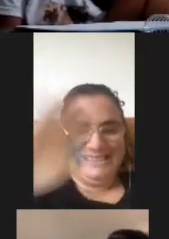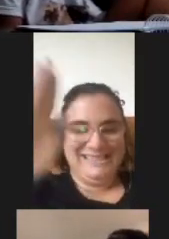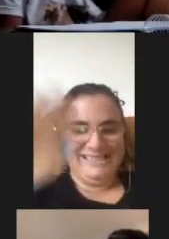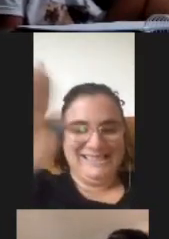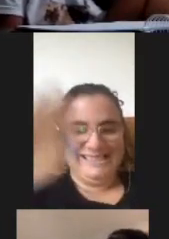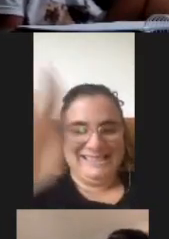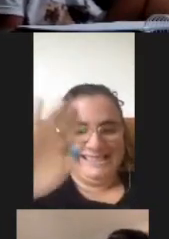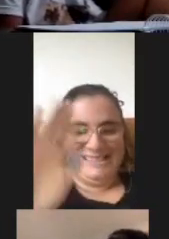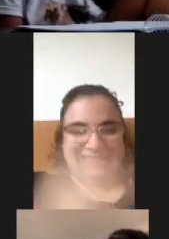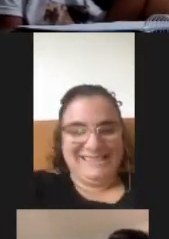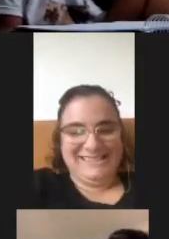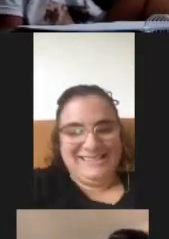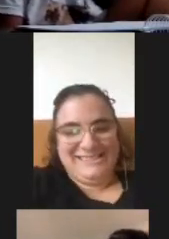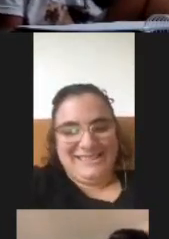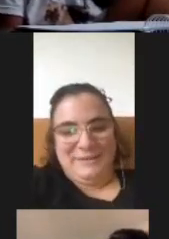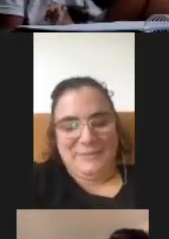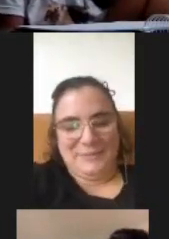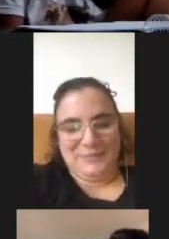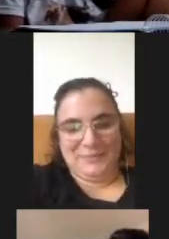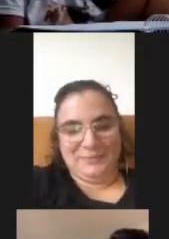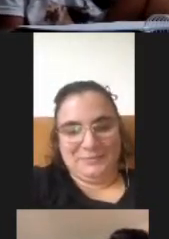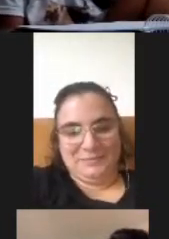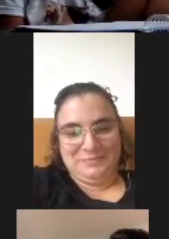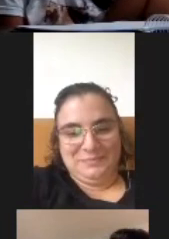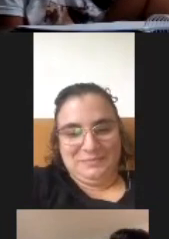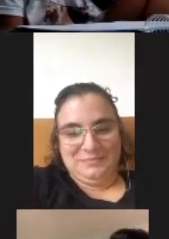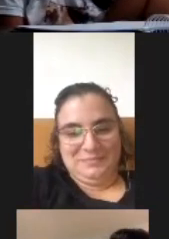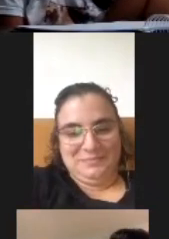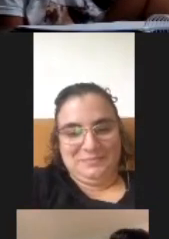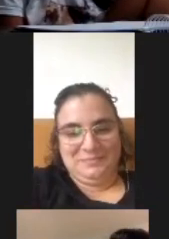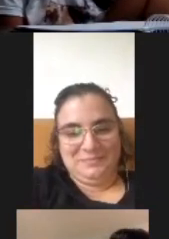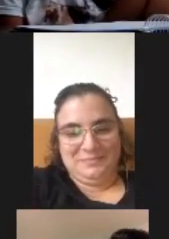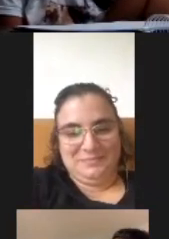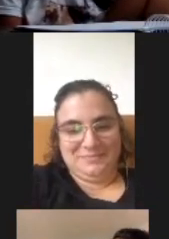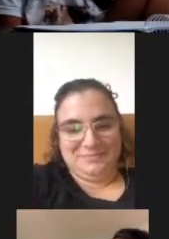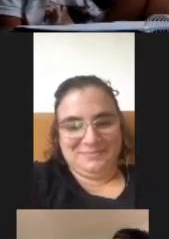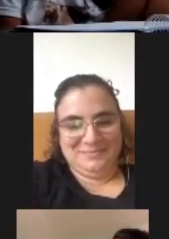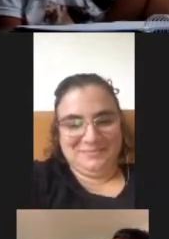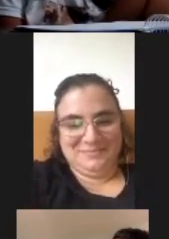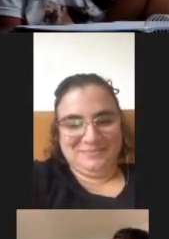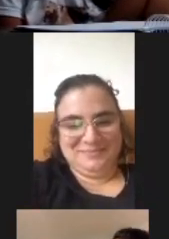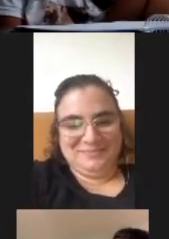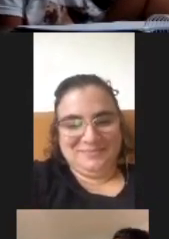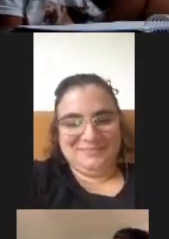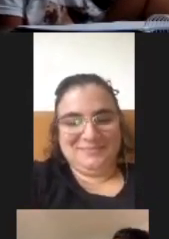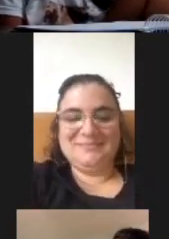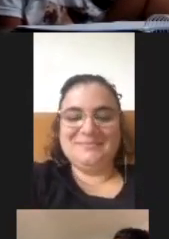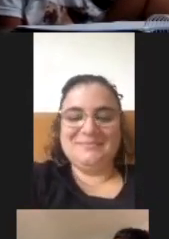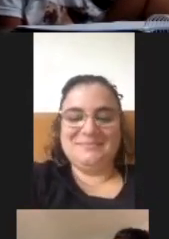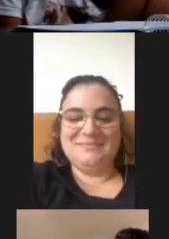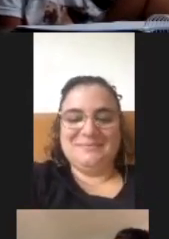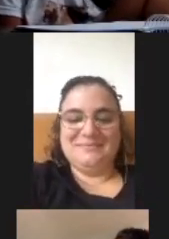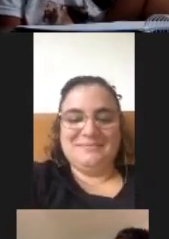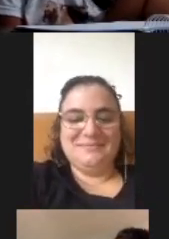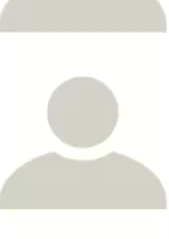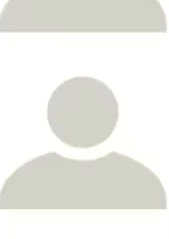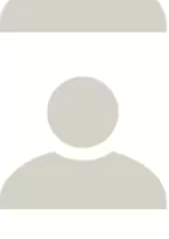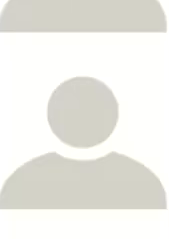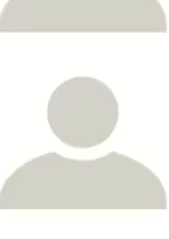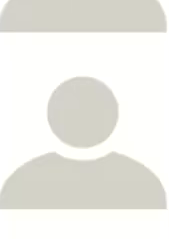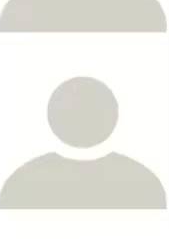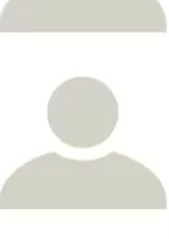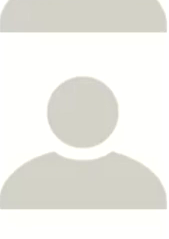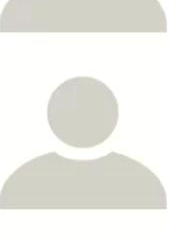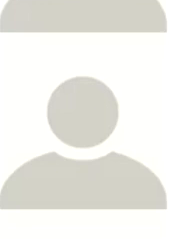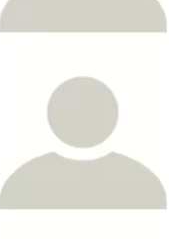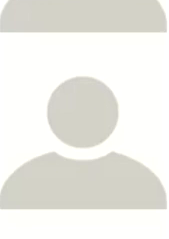Freitas, que são, né, acho que da minha página, tô vendo a Camila aqui na. Deixa eu ver a Aline, deixa eu achar a Aline aqui.